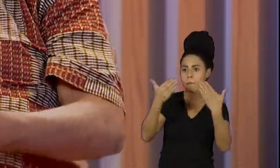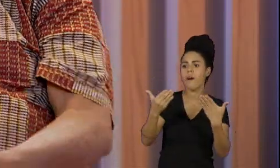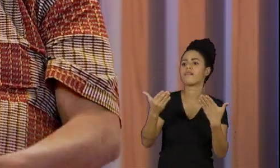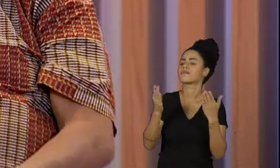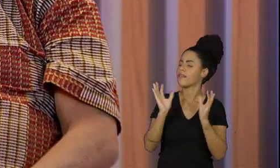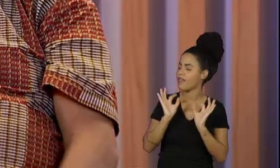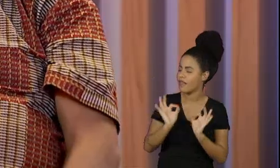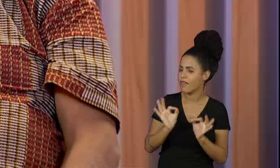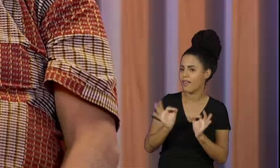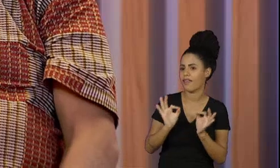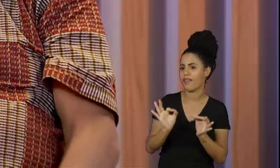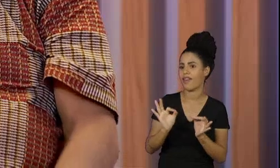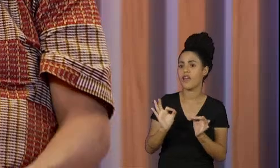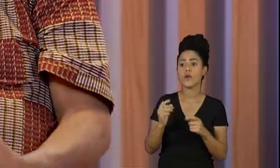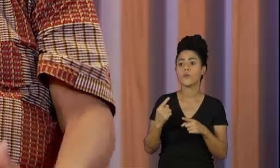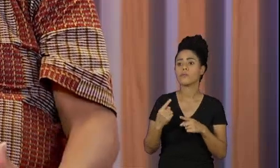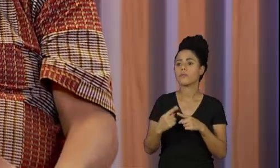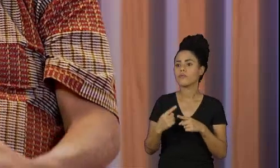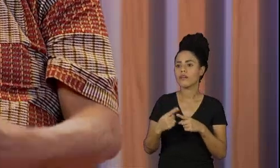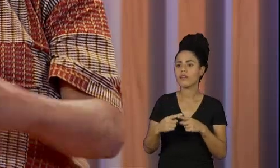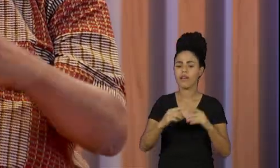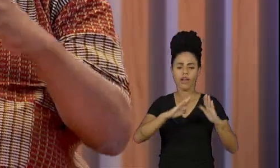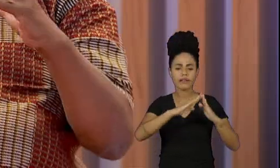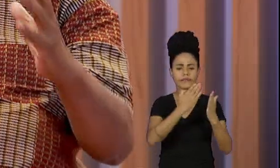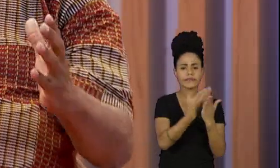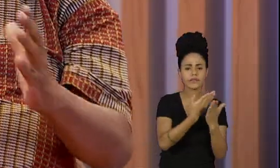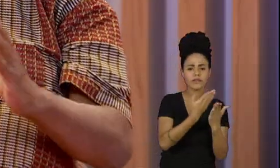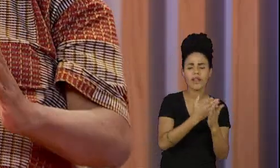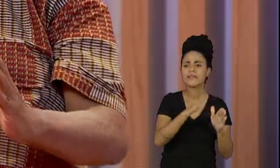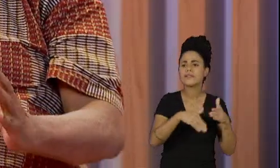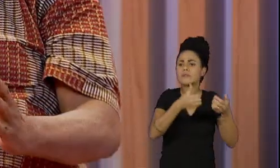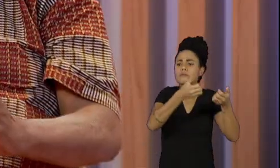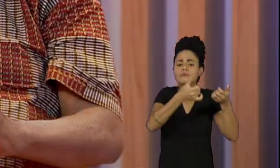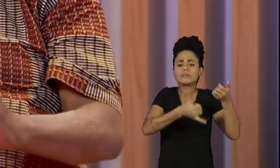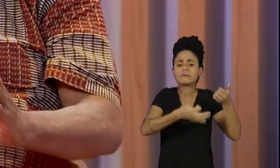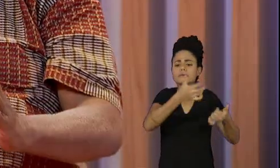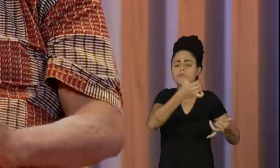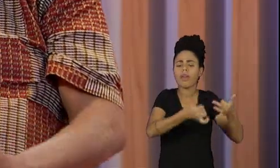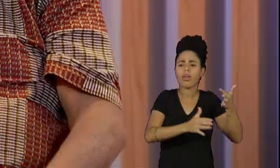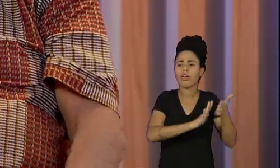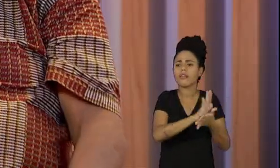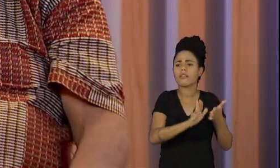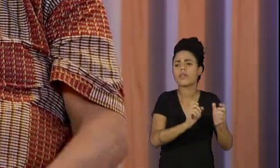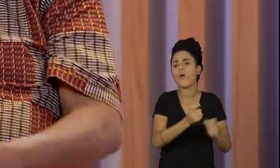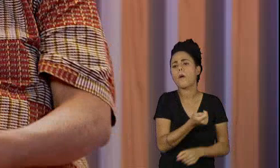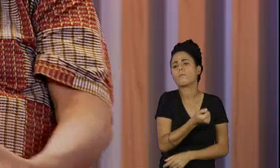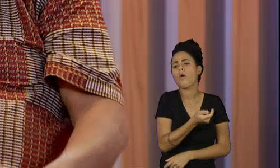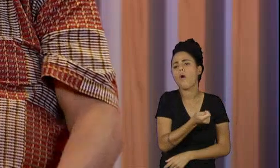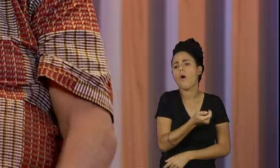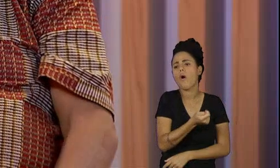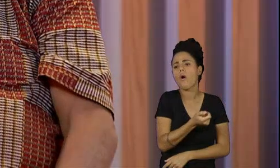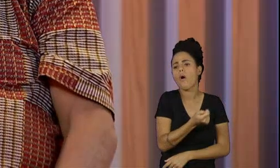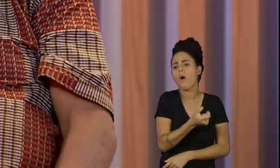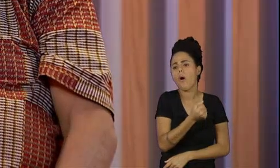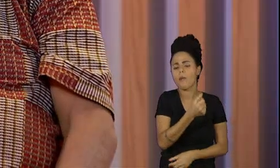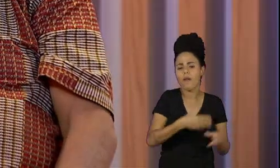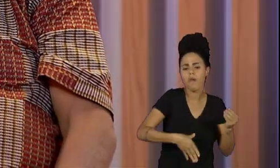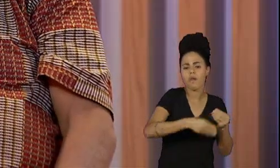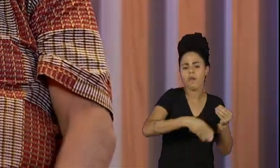Já que as escolas não tiveram muito interesse na implementação da